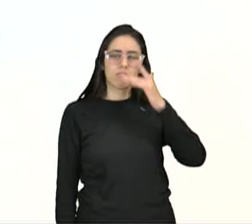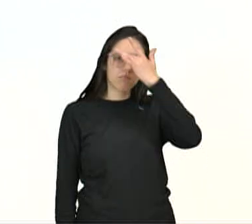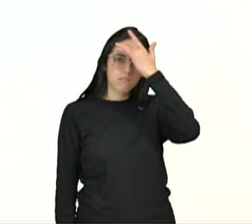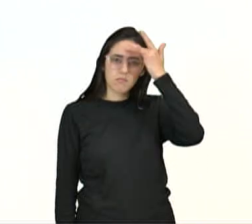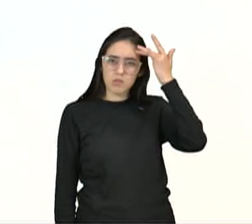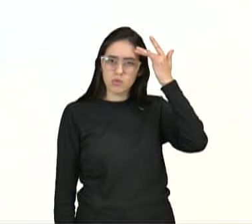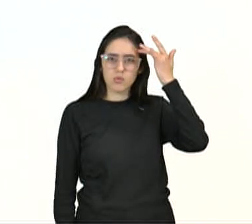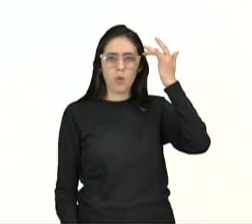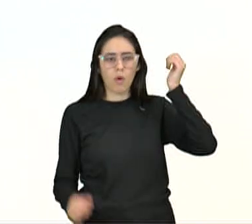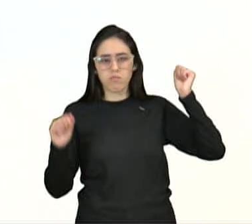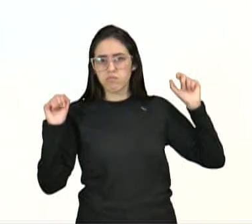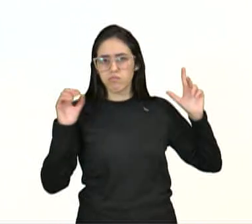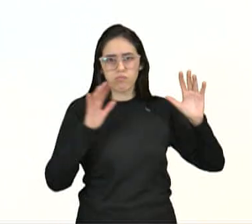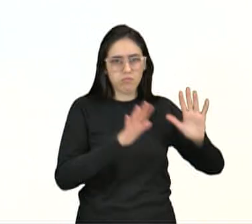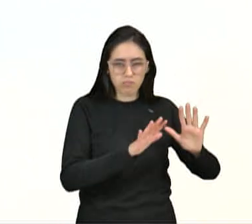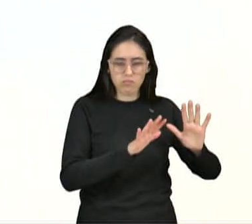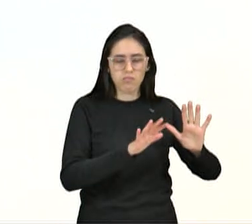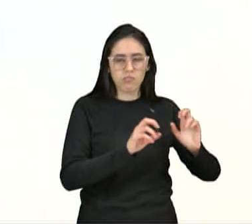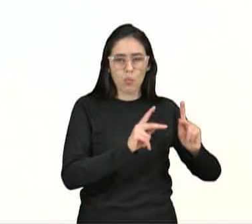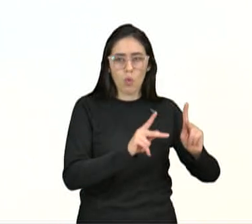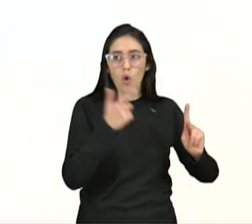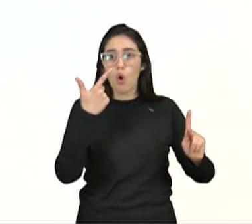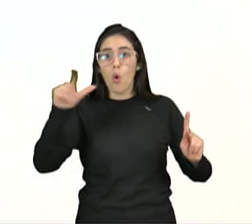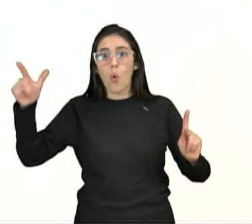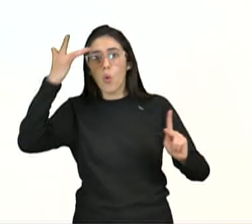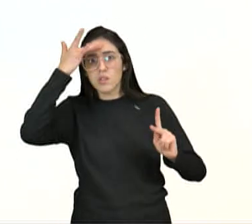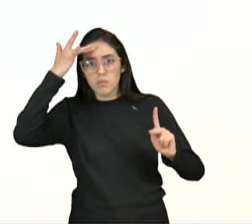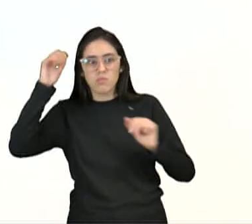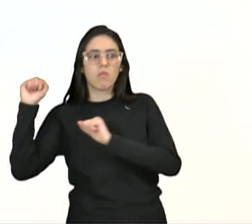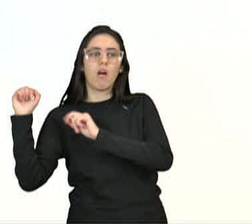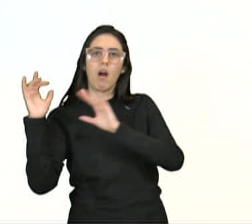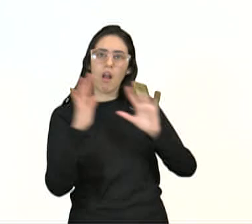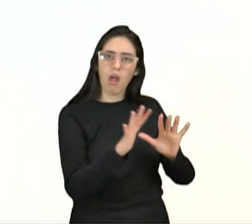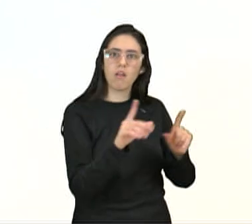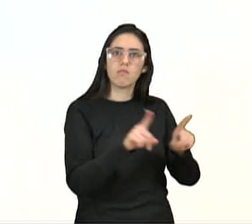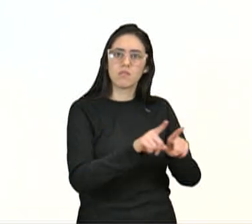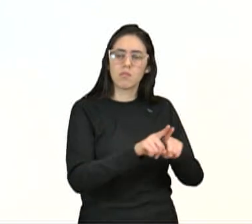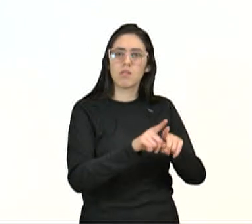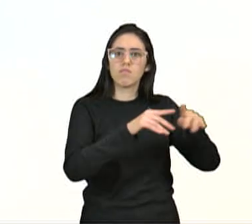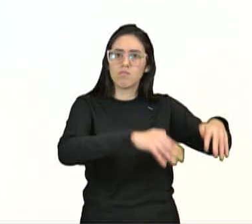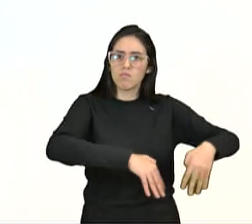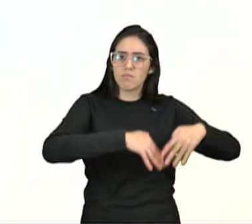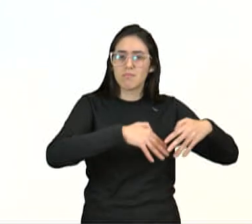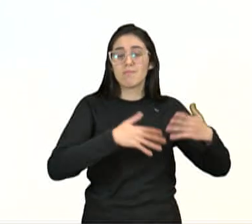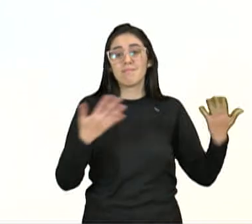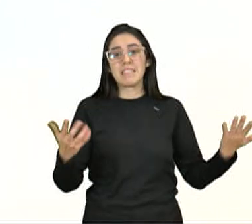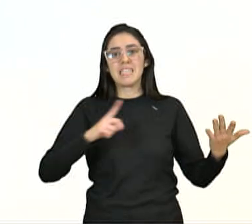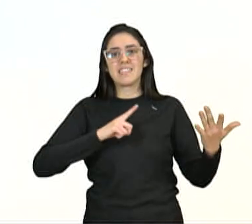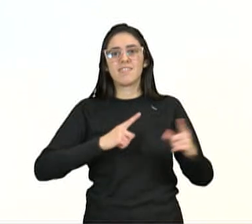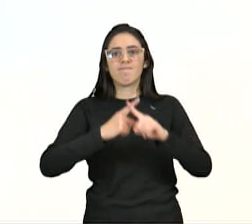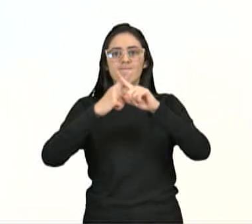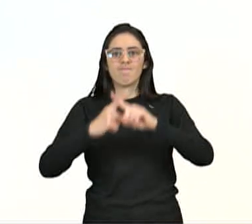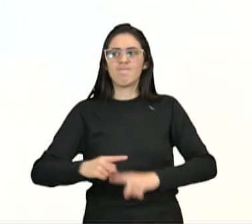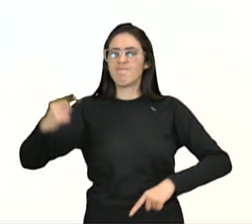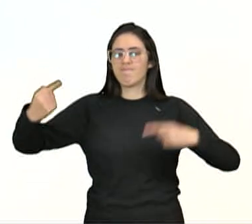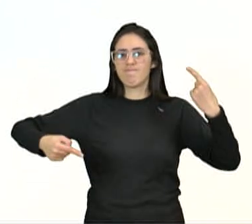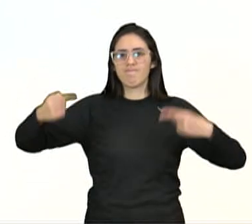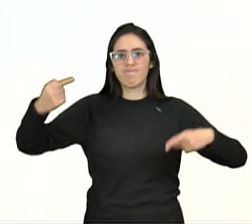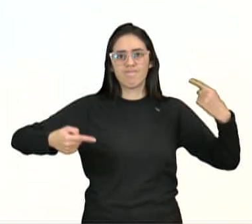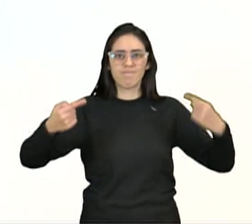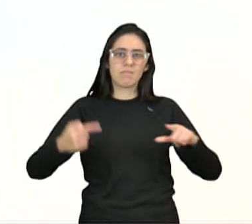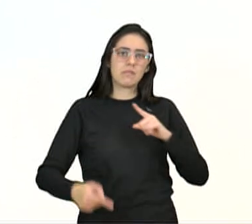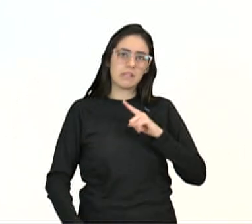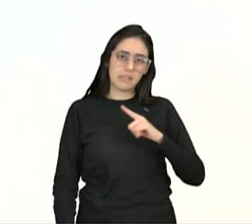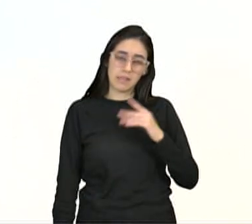por exemplo, e que chegam outras para ocupar ou para desenvolver uma atividade. Então aí começa a se disputar aquela área, aquele